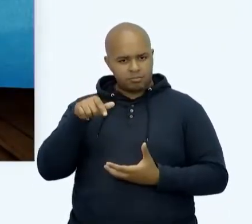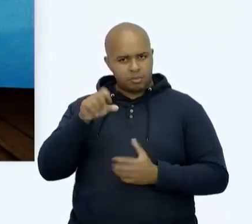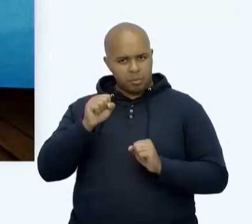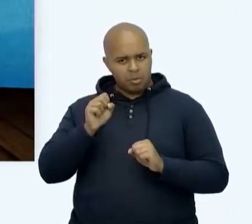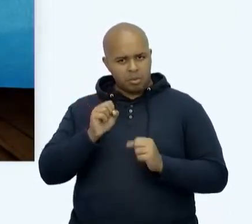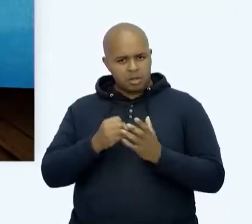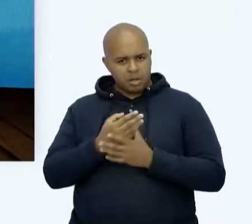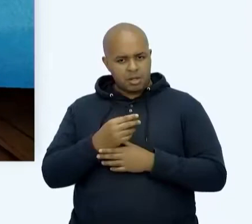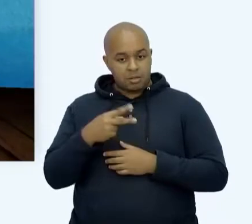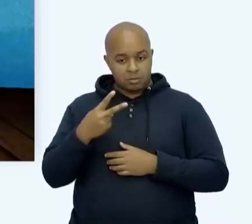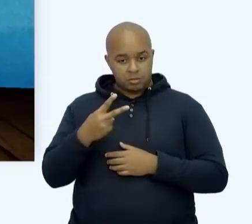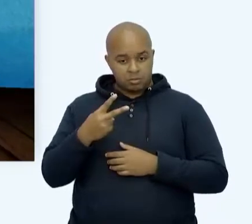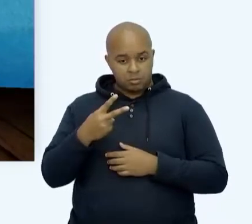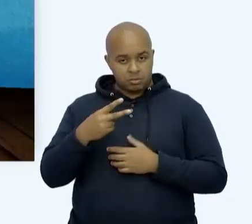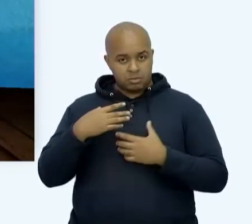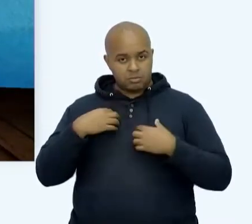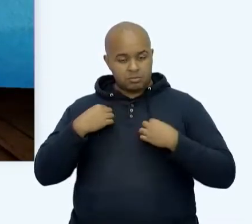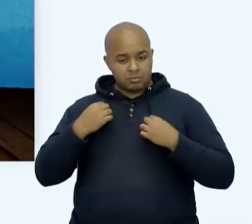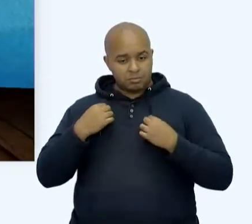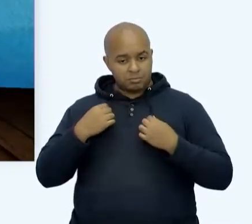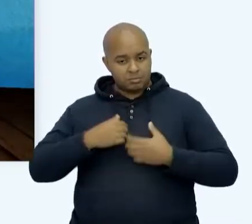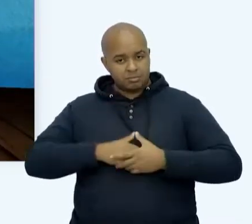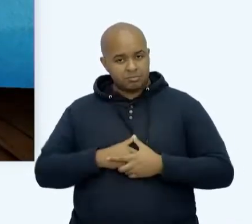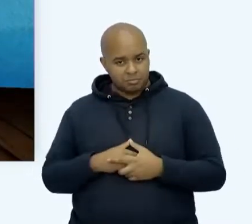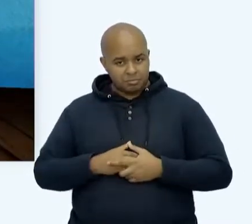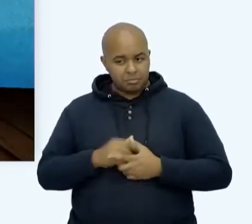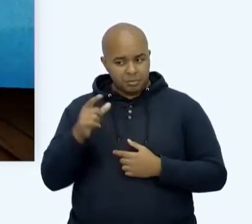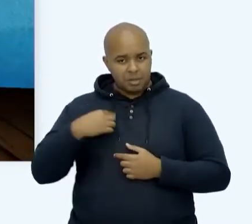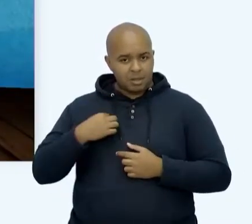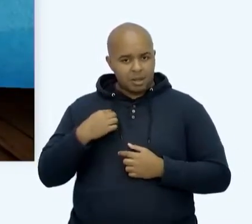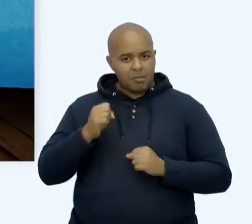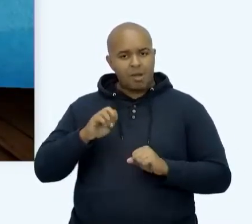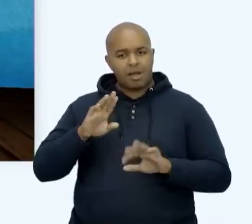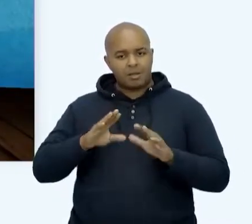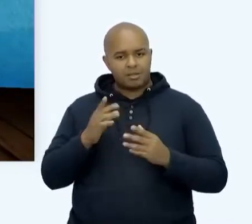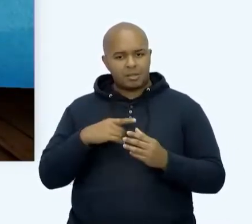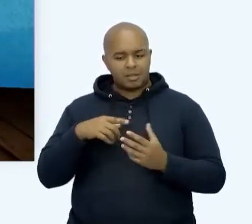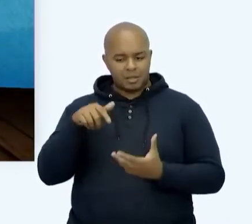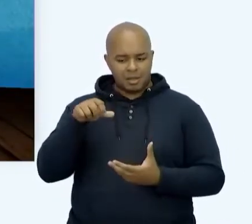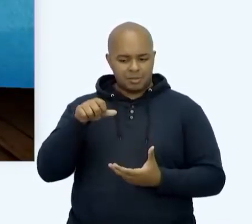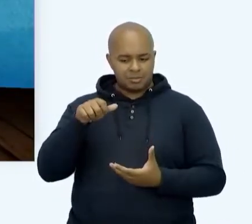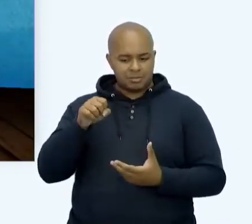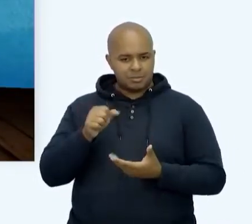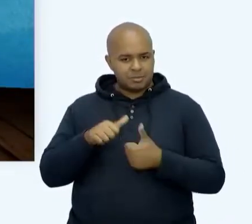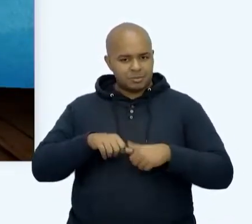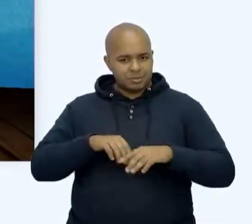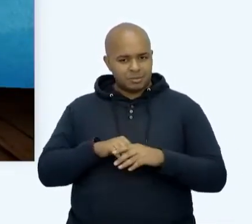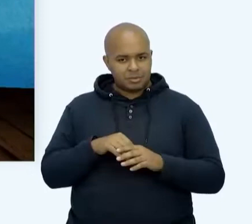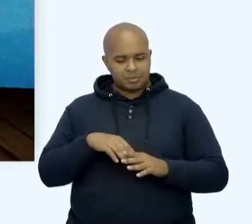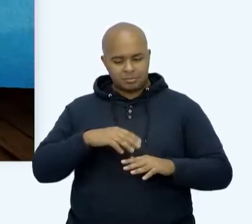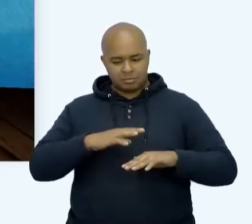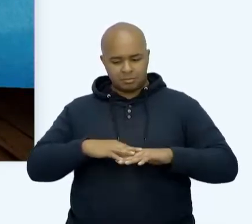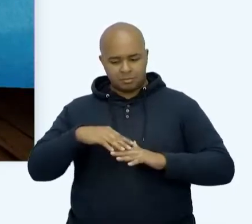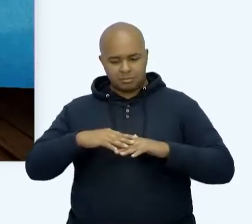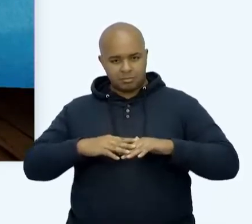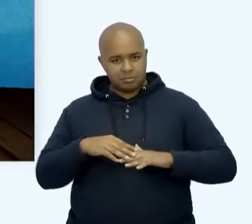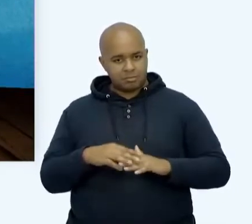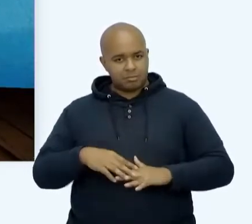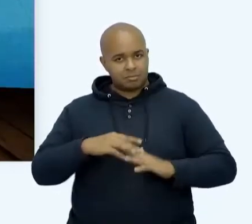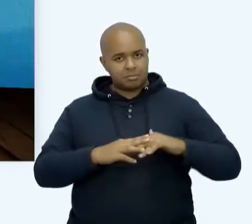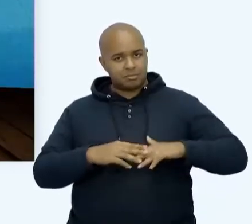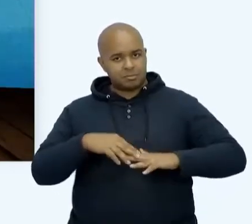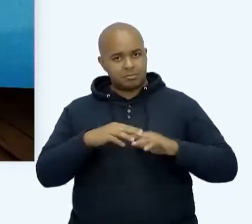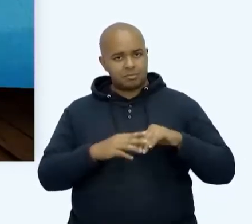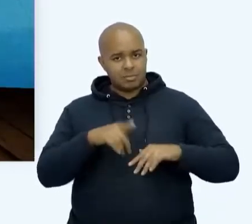pode fabricar 2 camisetas? Essas camisetas poderiam ser garrafas PET que ficariam boiando num riacho qualquer. Legal,